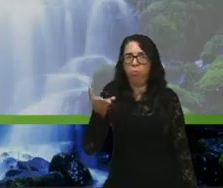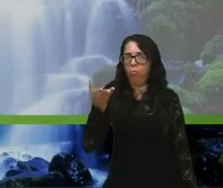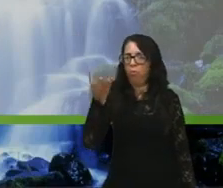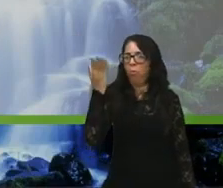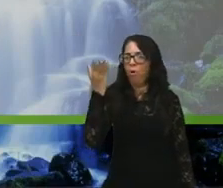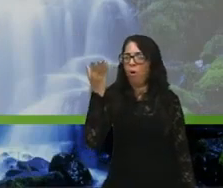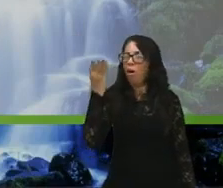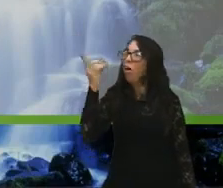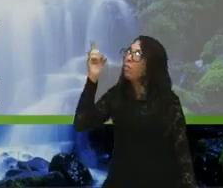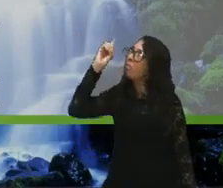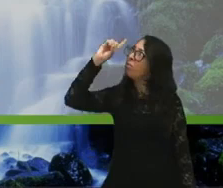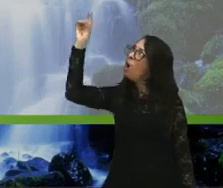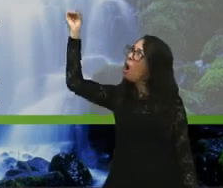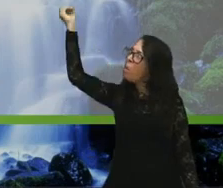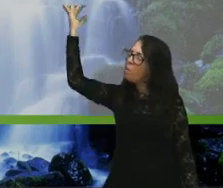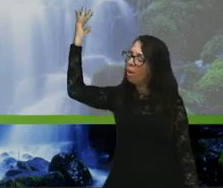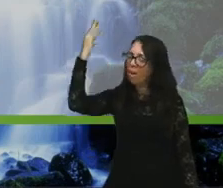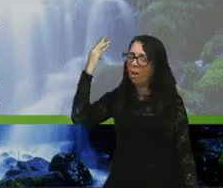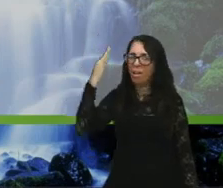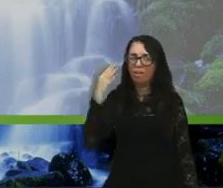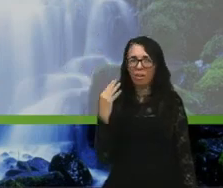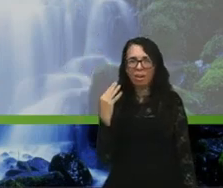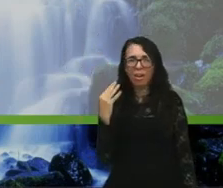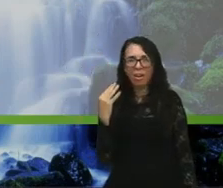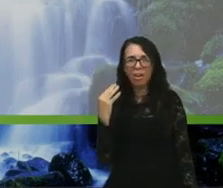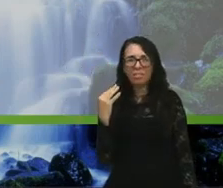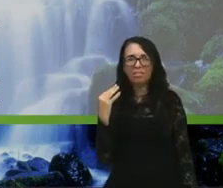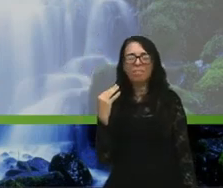sua conta abastecida, cheia de dinheiro,